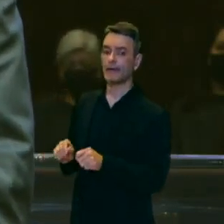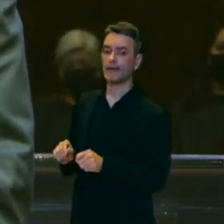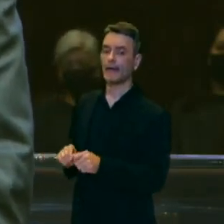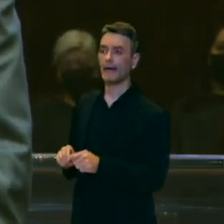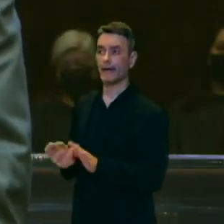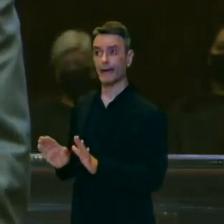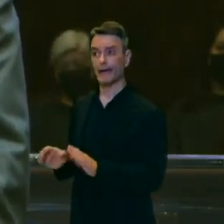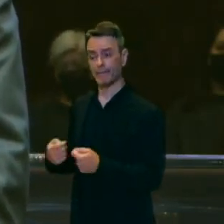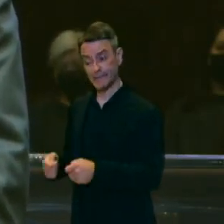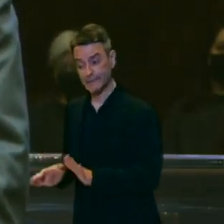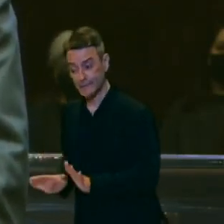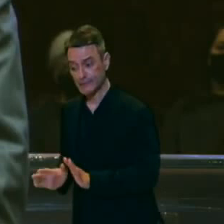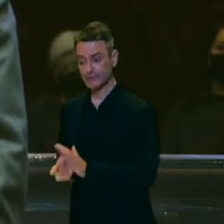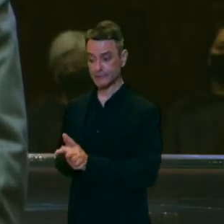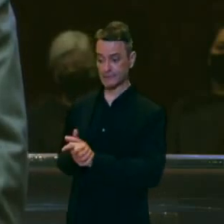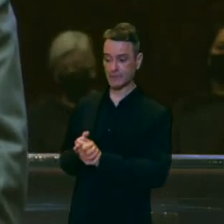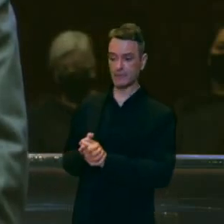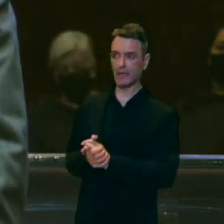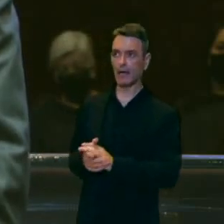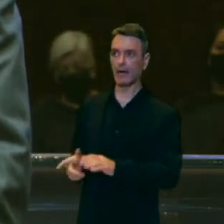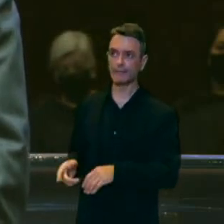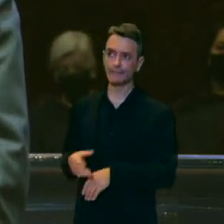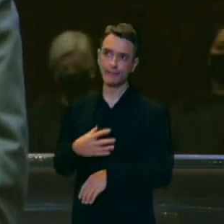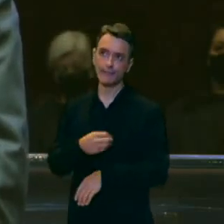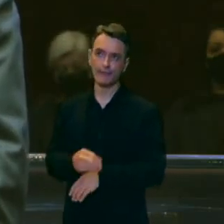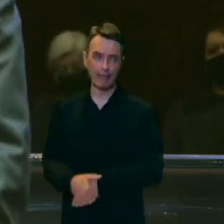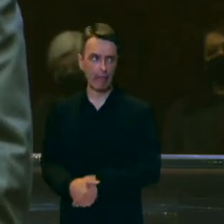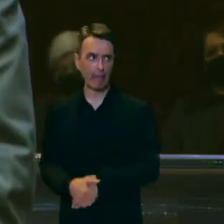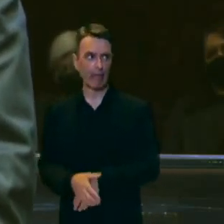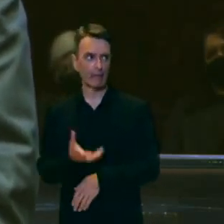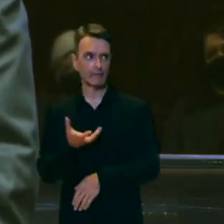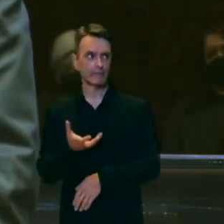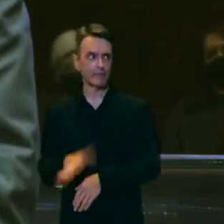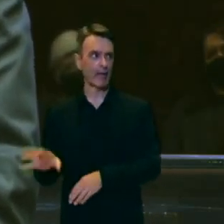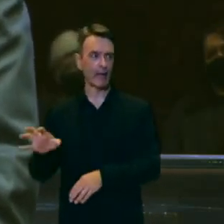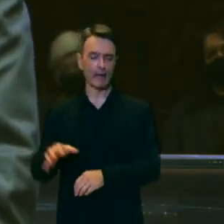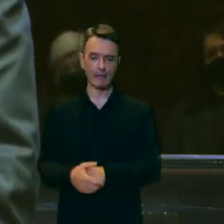Mamãe não quer, ou papai não quer que eu seja feliz, porque eu queria jogar bola.